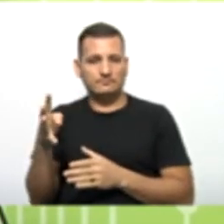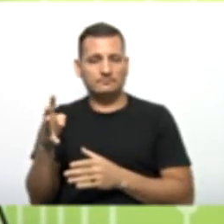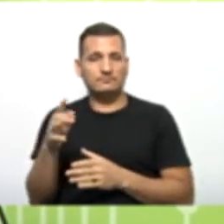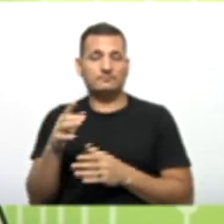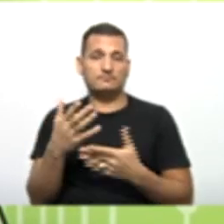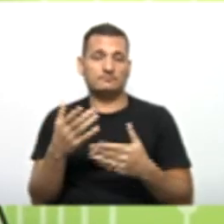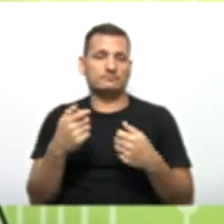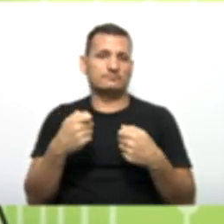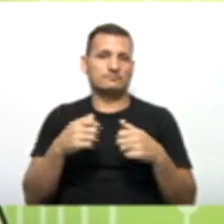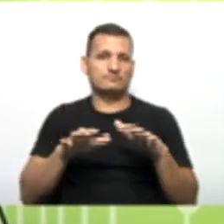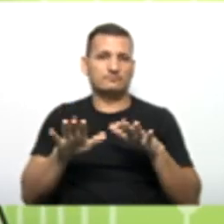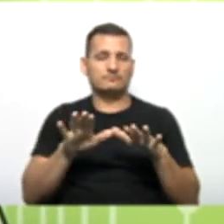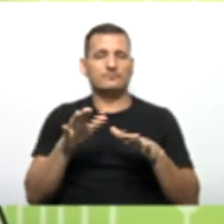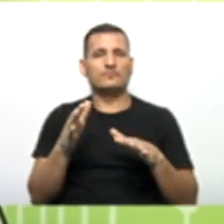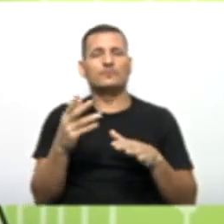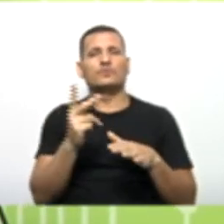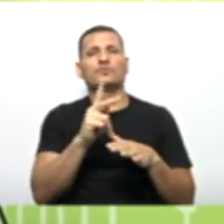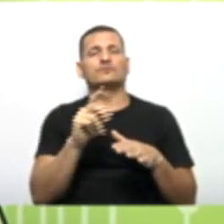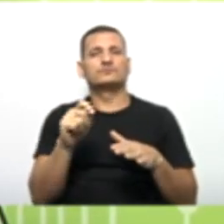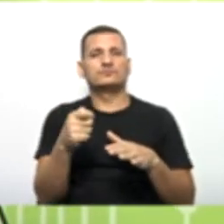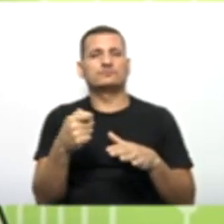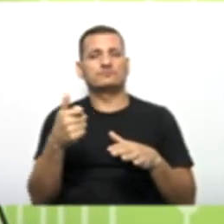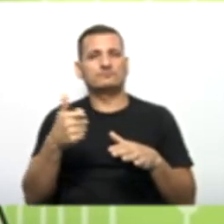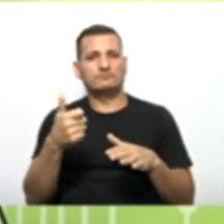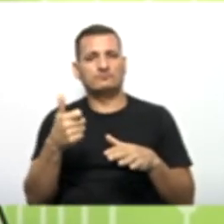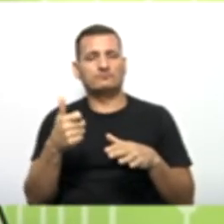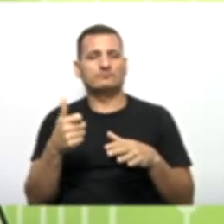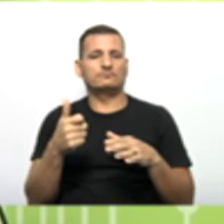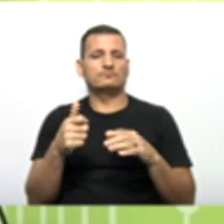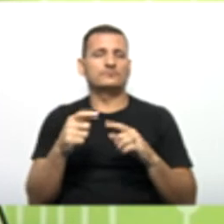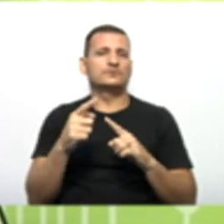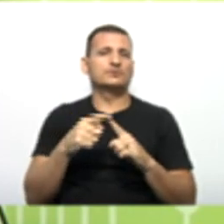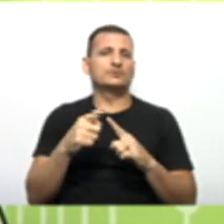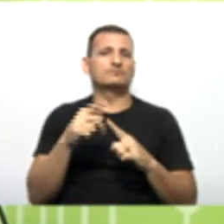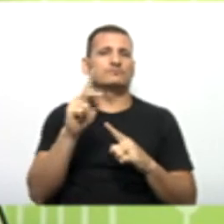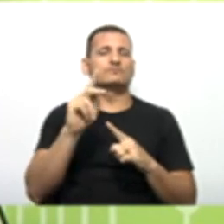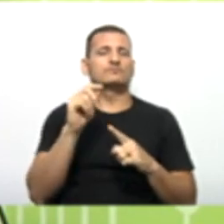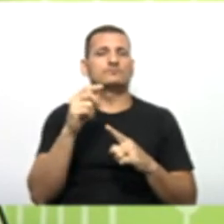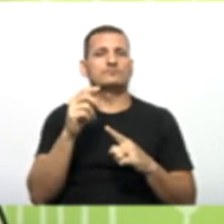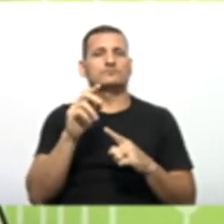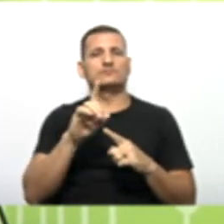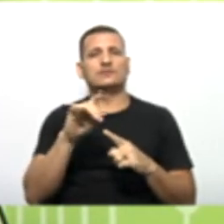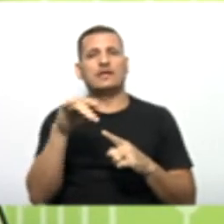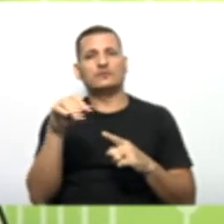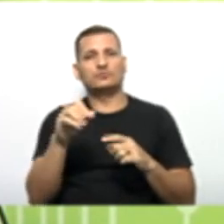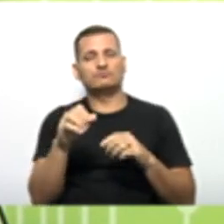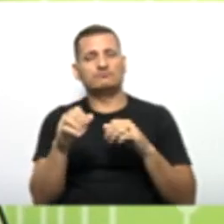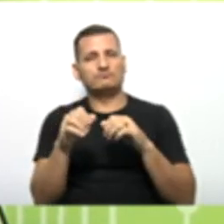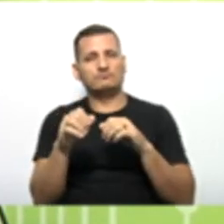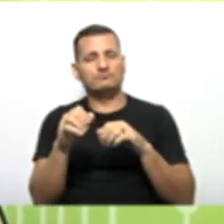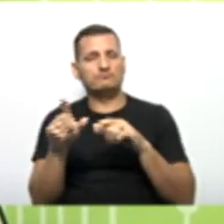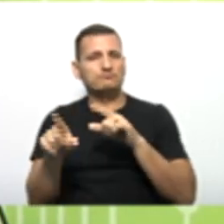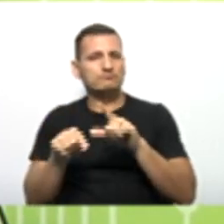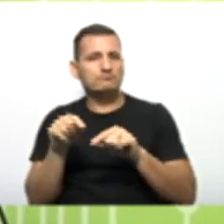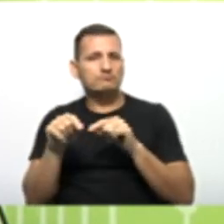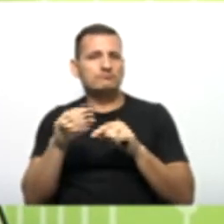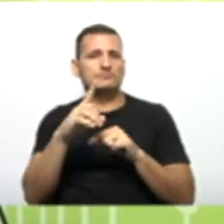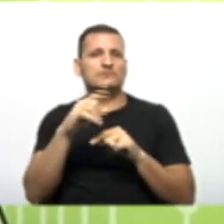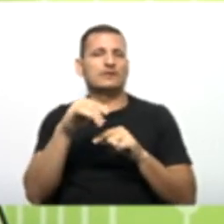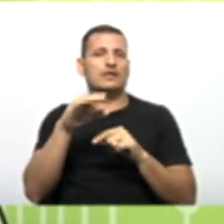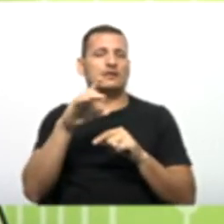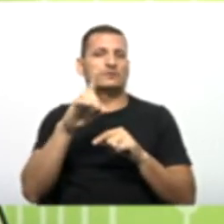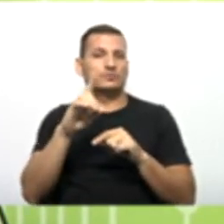cuidado qual vai ser sua chave primária qual vai ser o tipo de dado que você vai escolher como dado